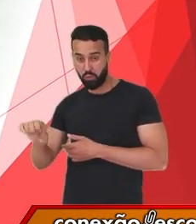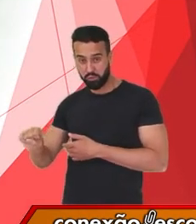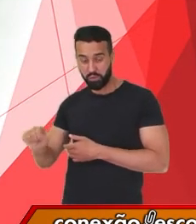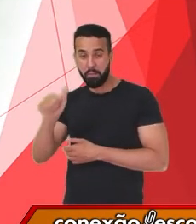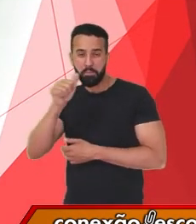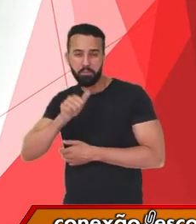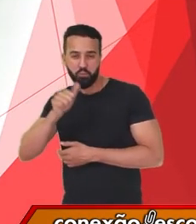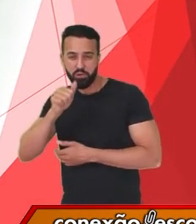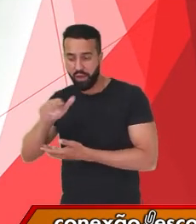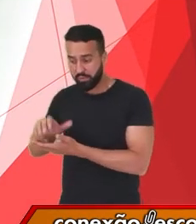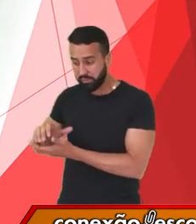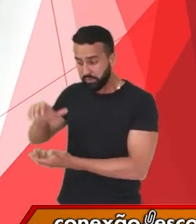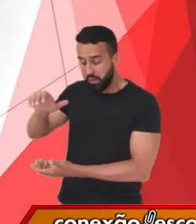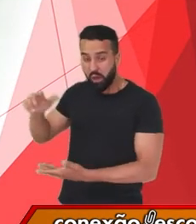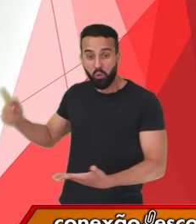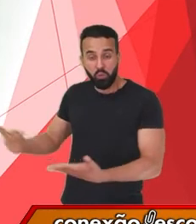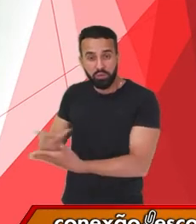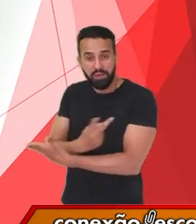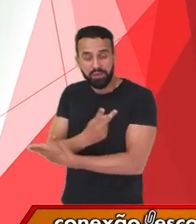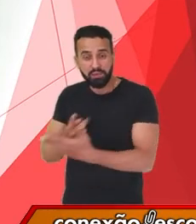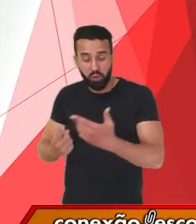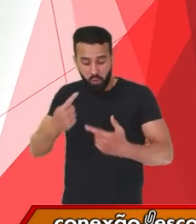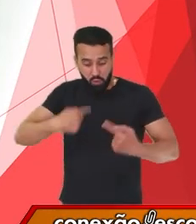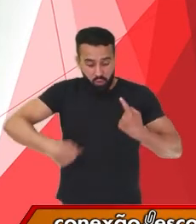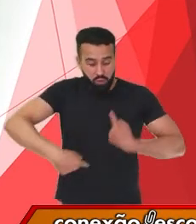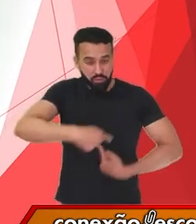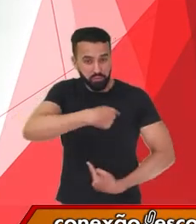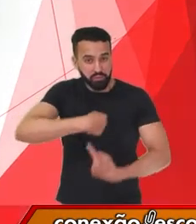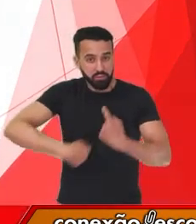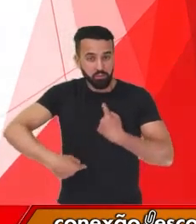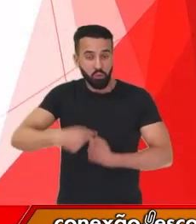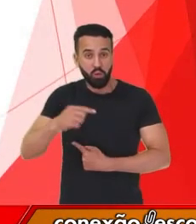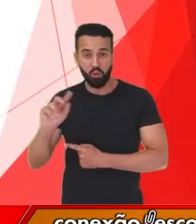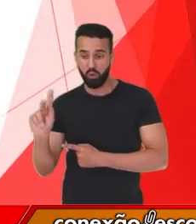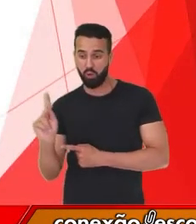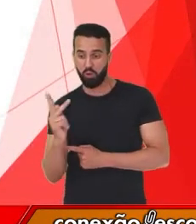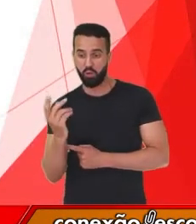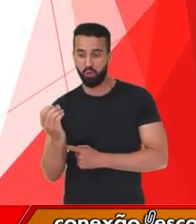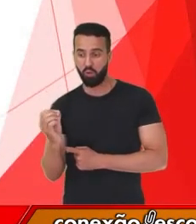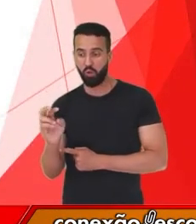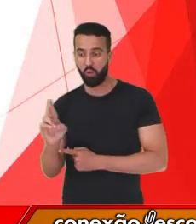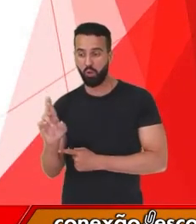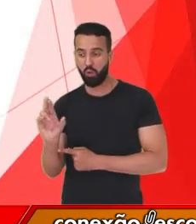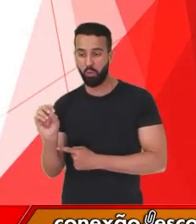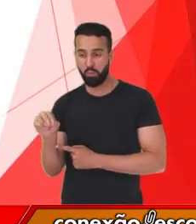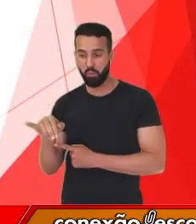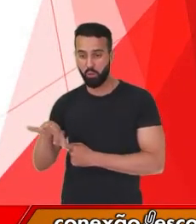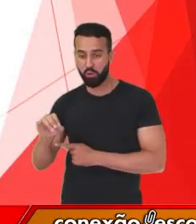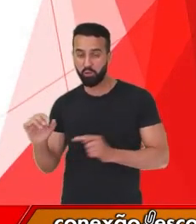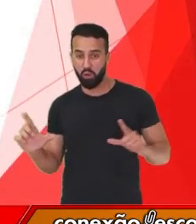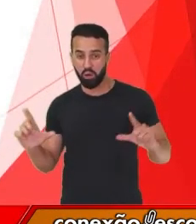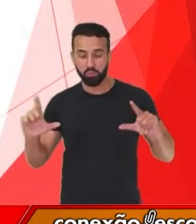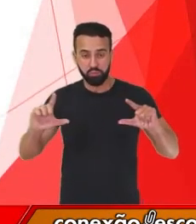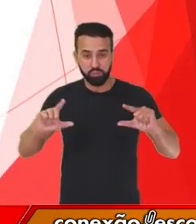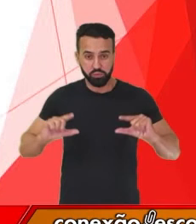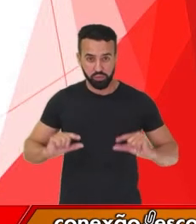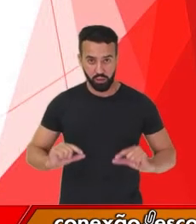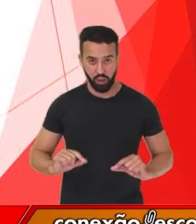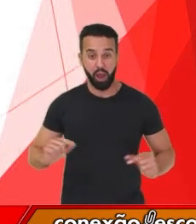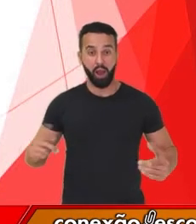pela baixa de hormônios que vai acontecendo no organismo feminino, tendem a ocorrer alguns sintomas